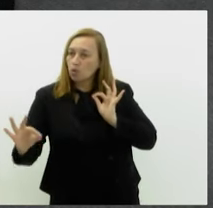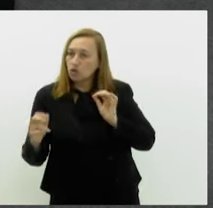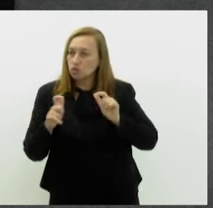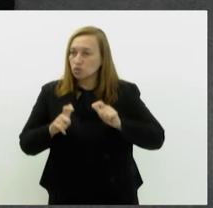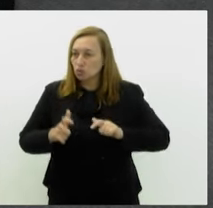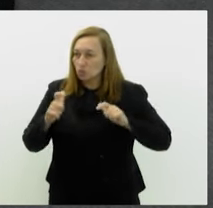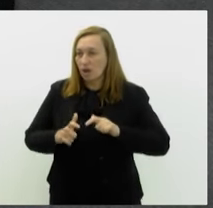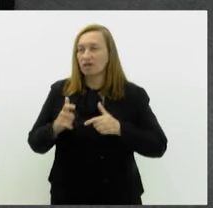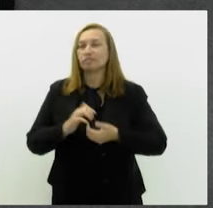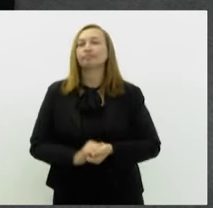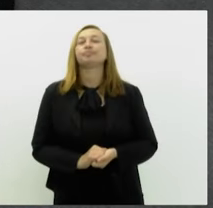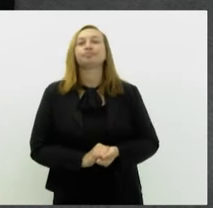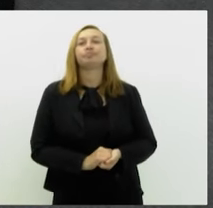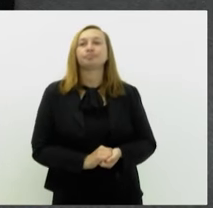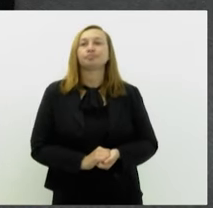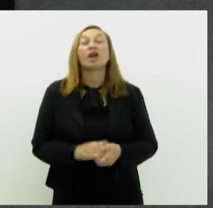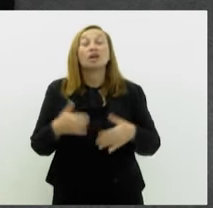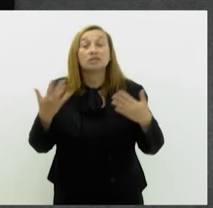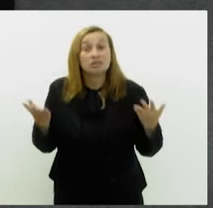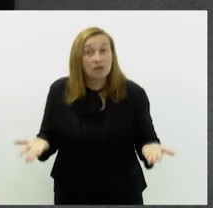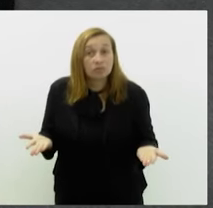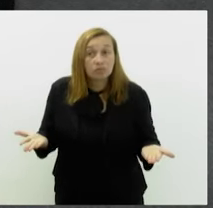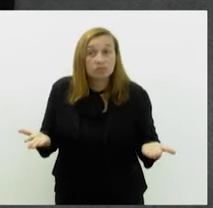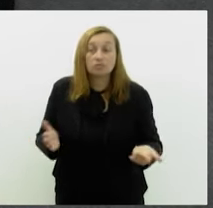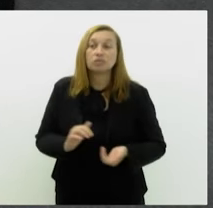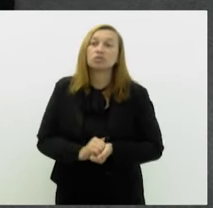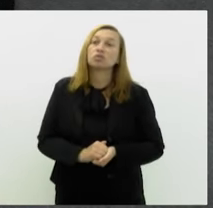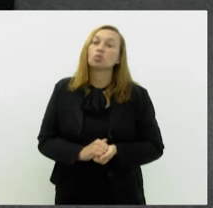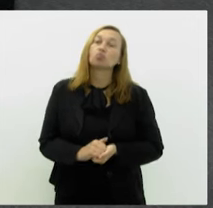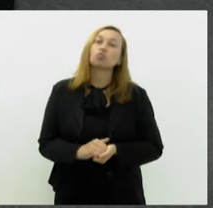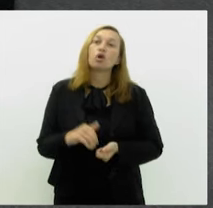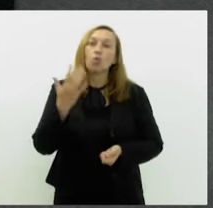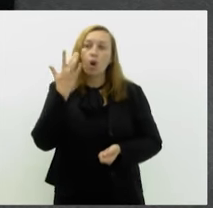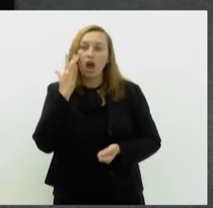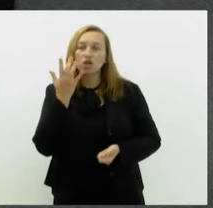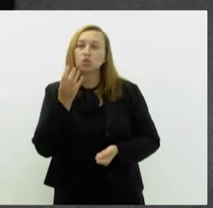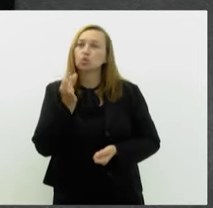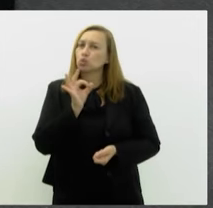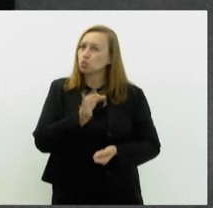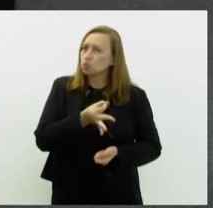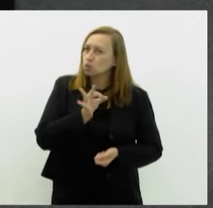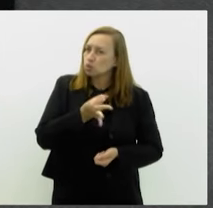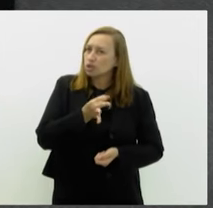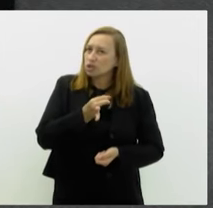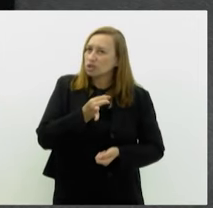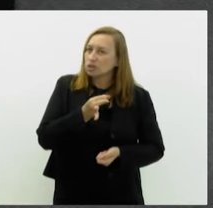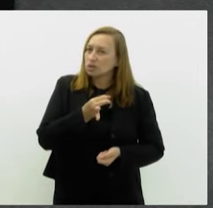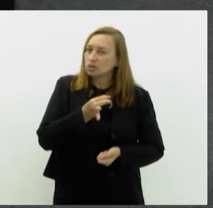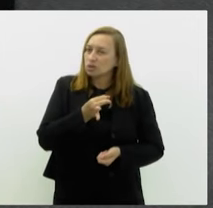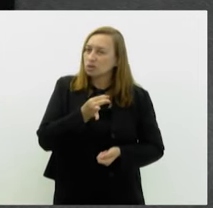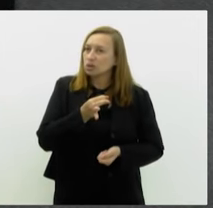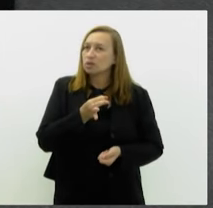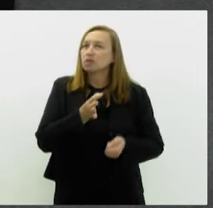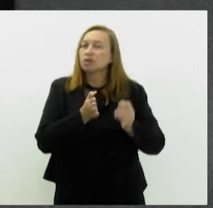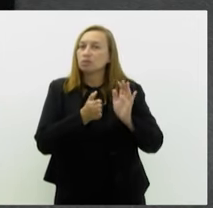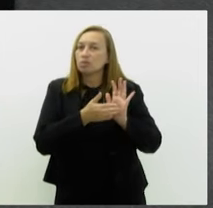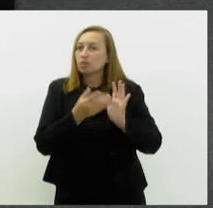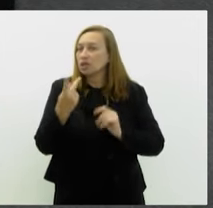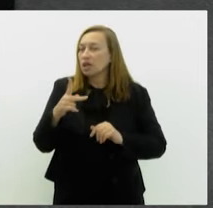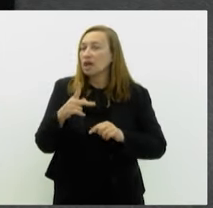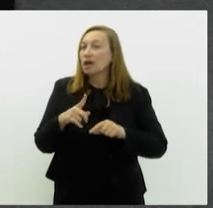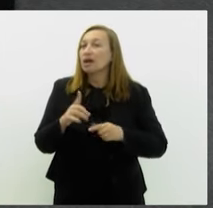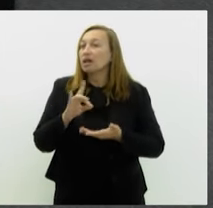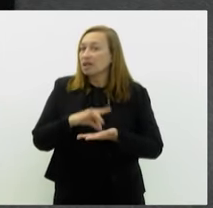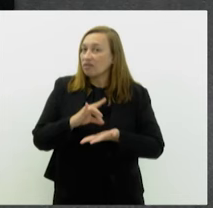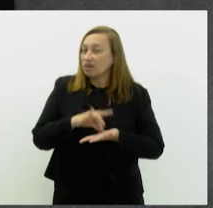urbanos. Então, eu acho correta a proposição dele. Na verdade,